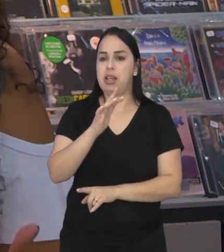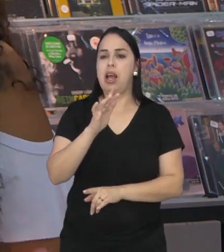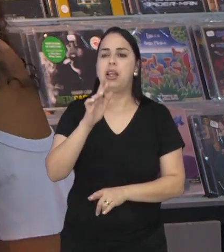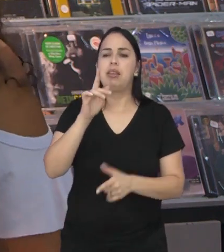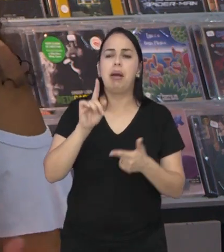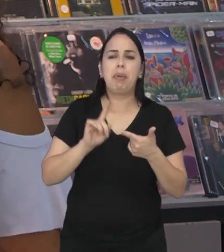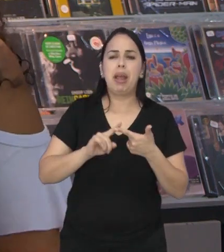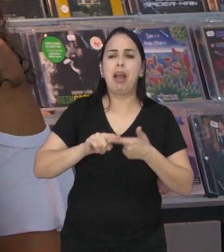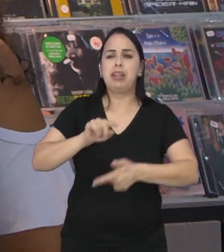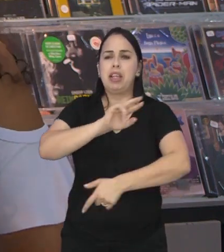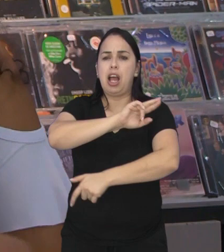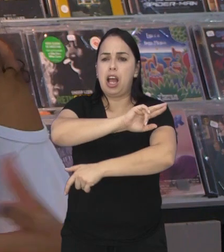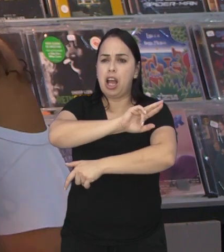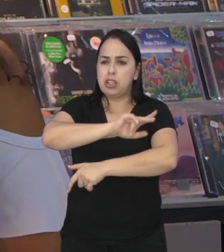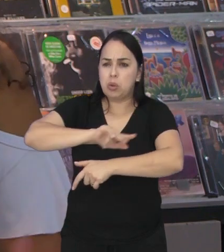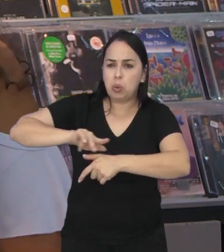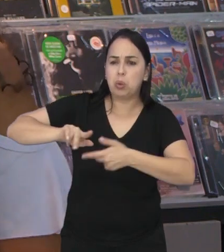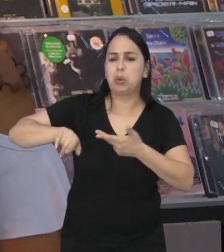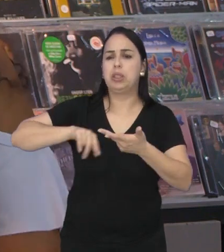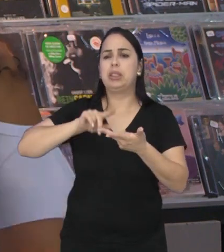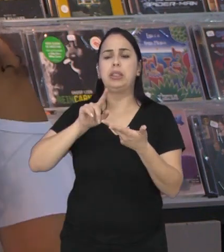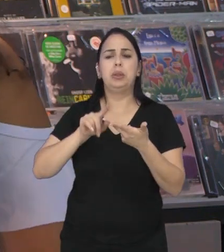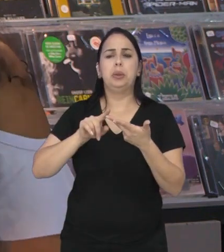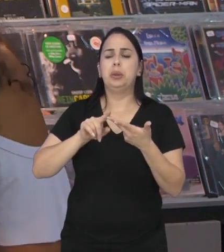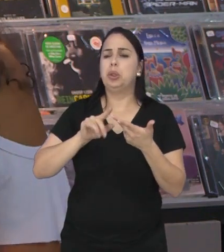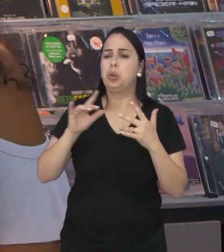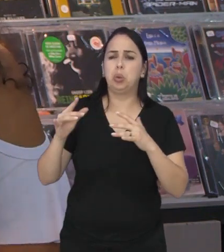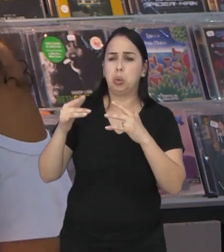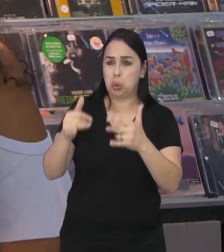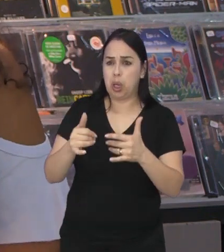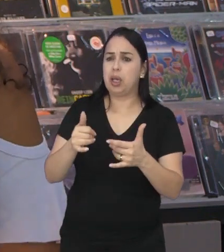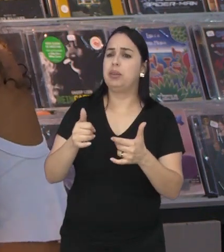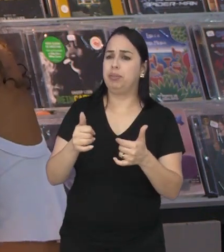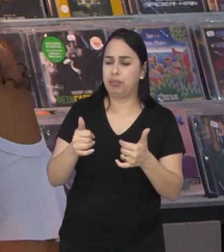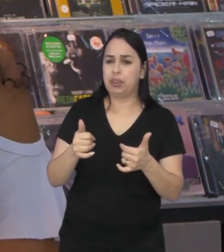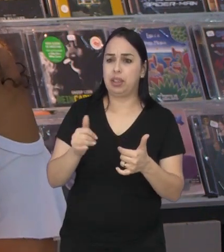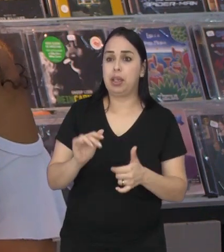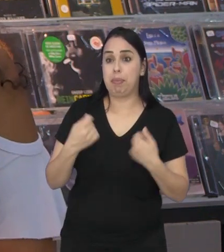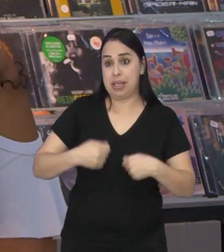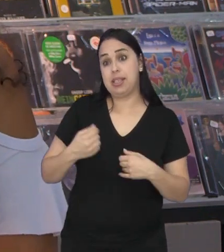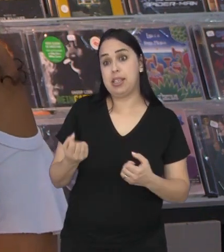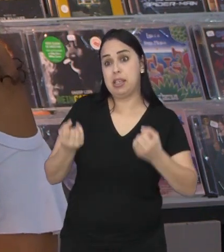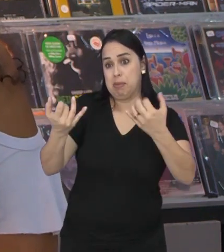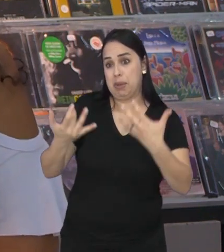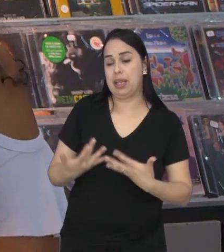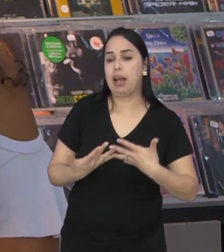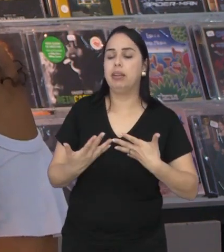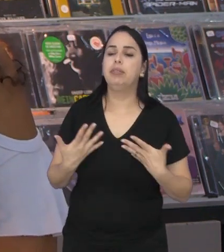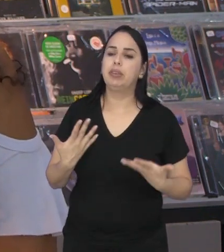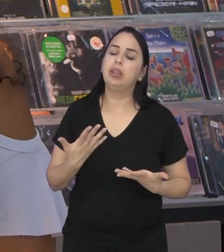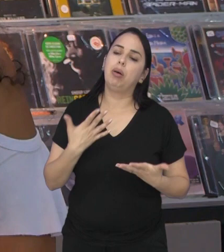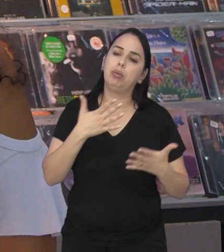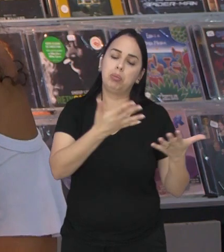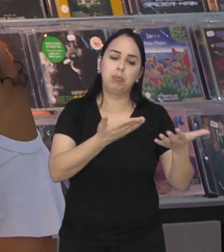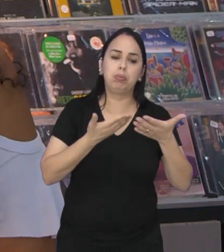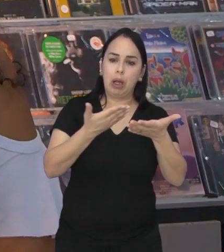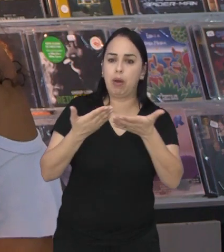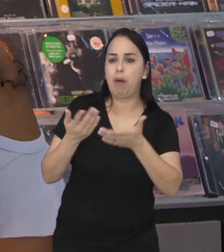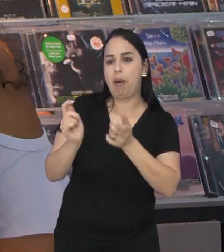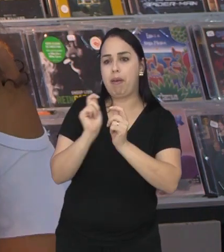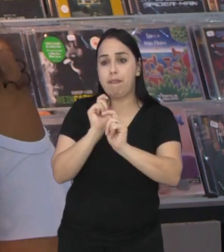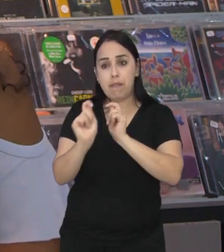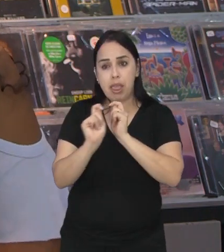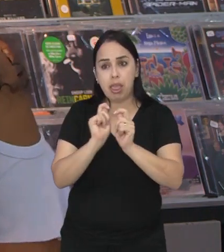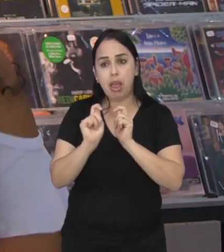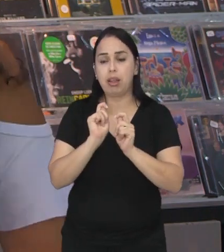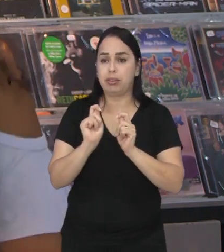lutas raciais, enfim, todas essas coisas que a gente precisa falar, né? Então a gente traz